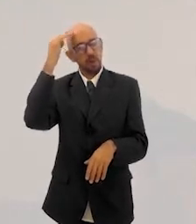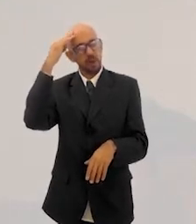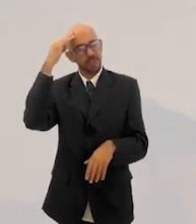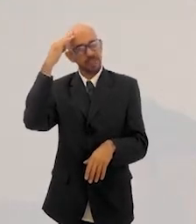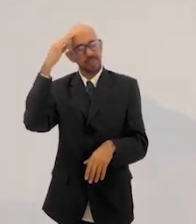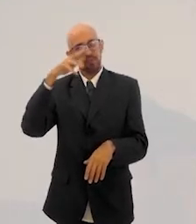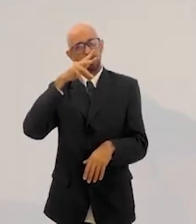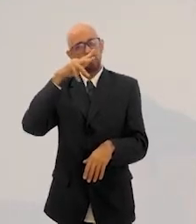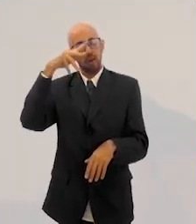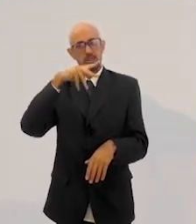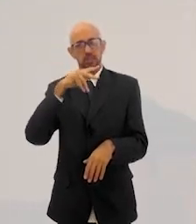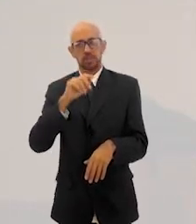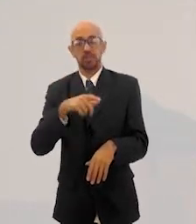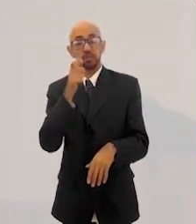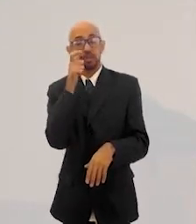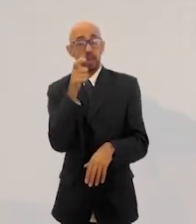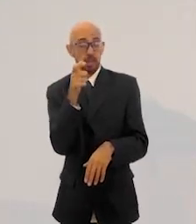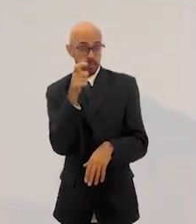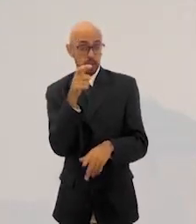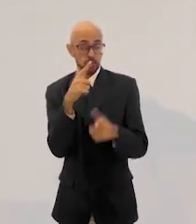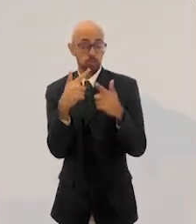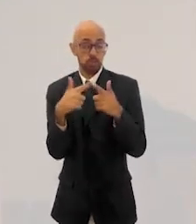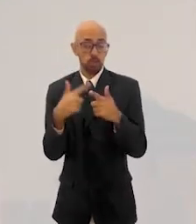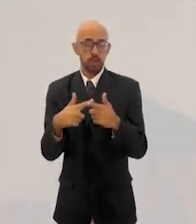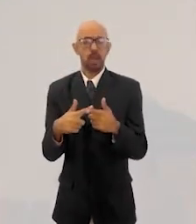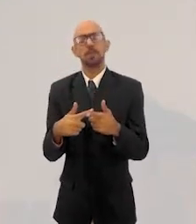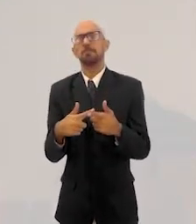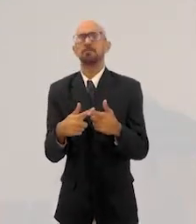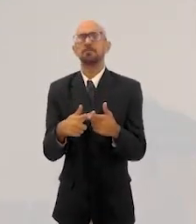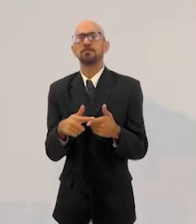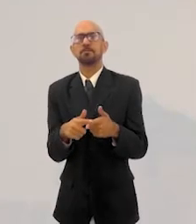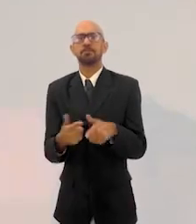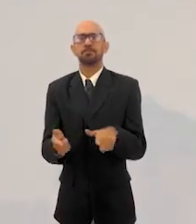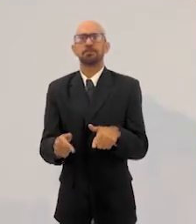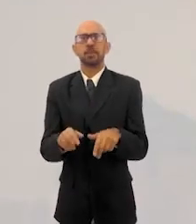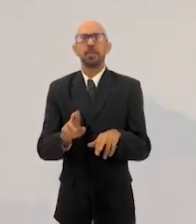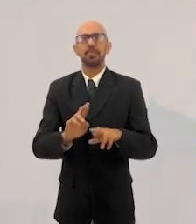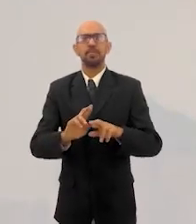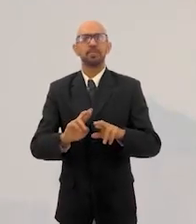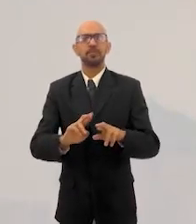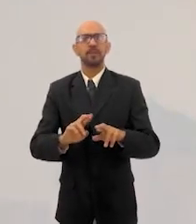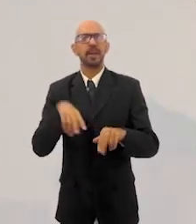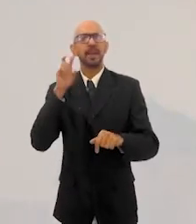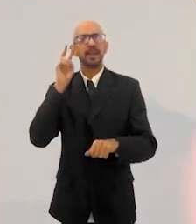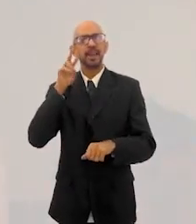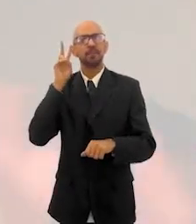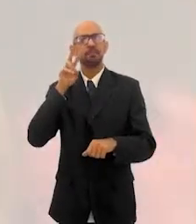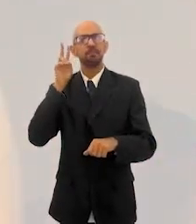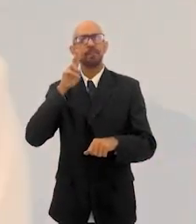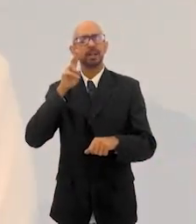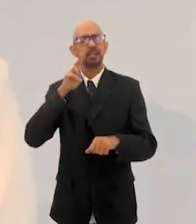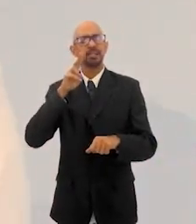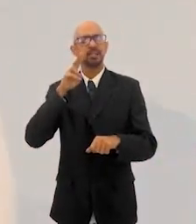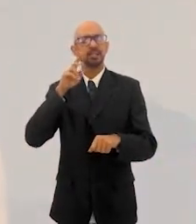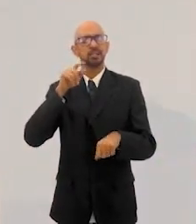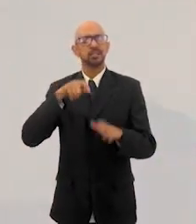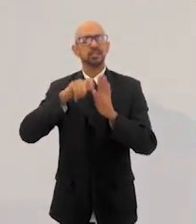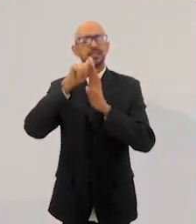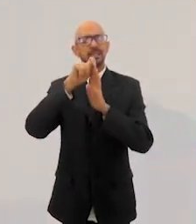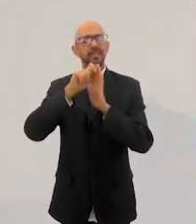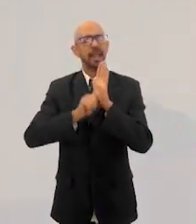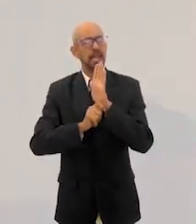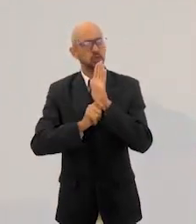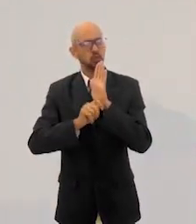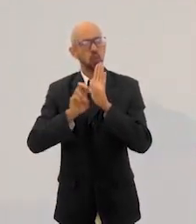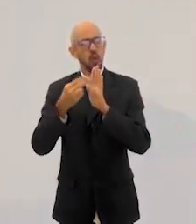muito intenso. E o interessante é que essas lembranças, elas não são cartesianas, elas não são texto, ela